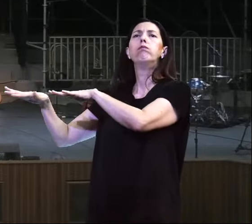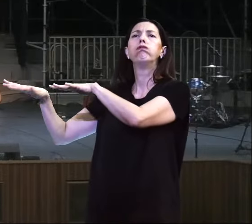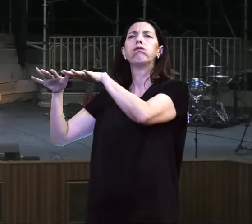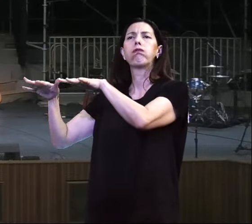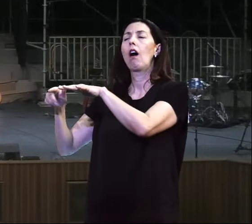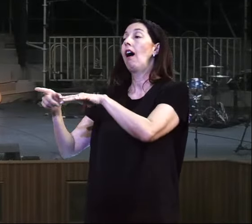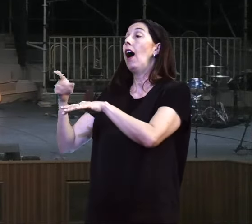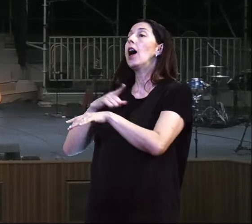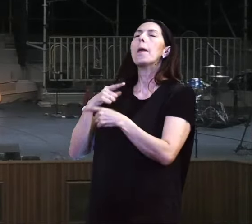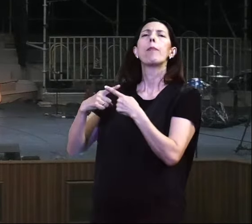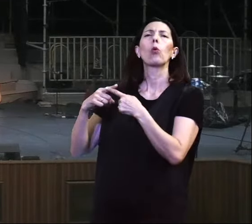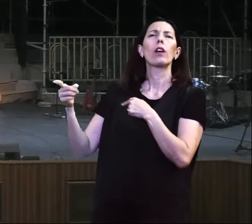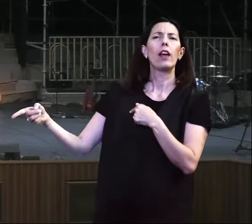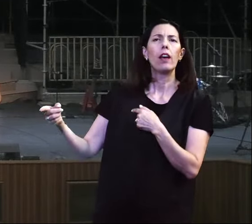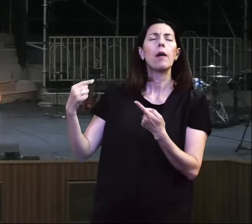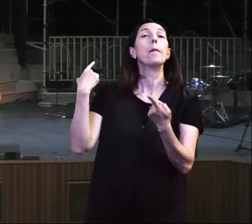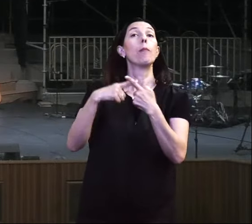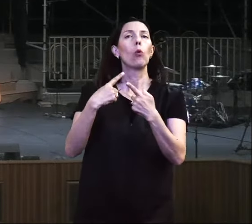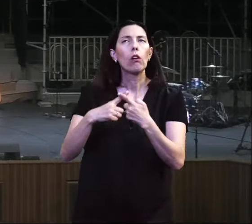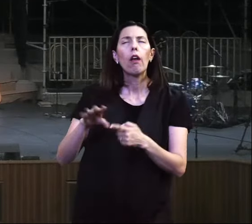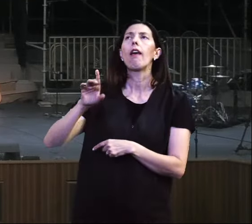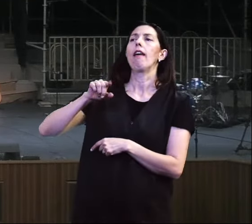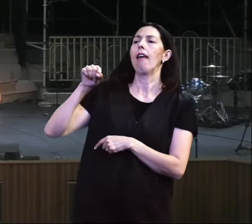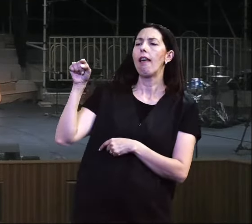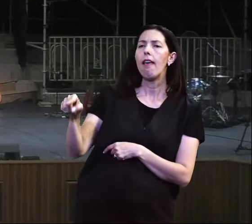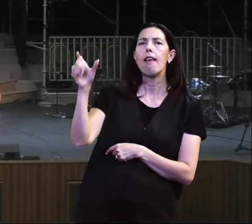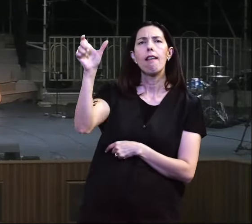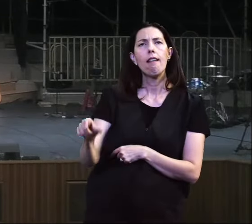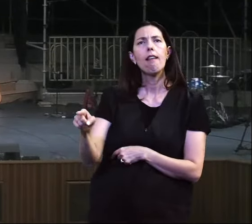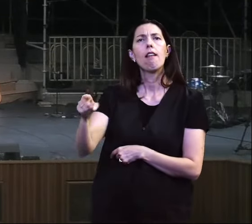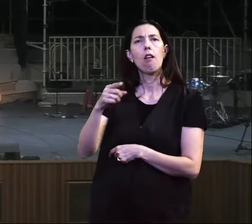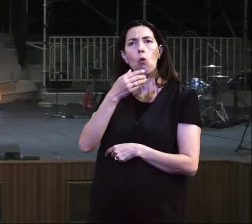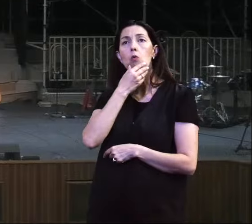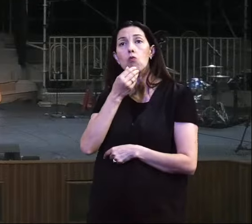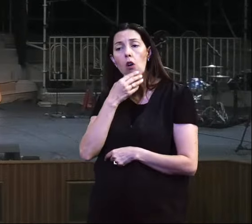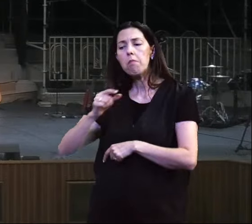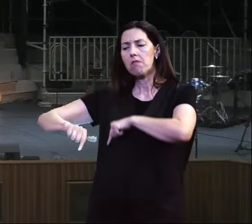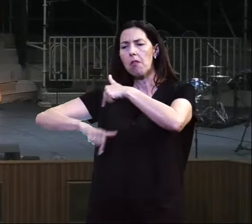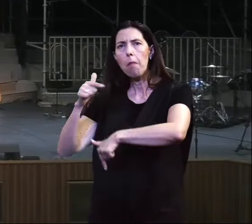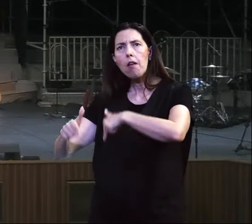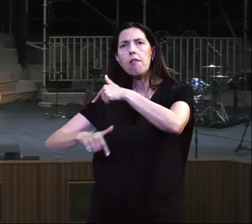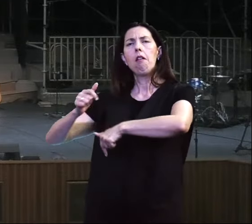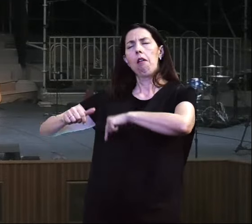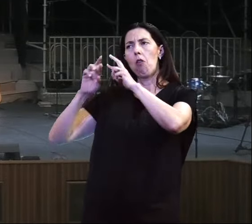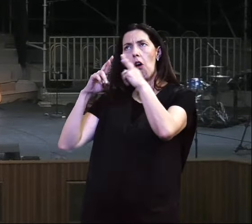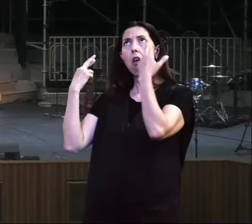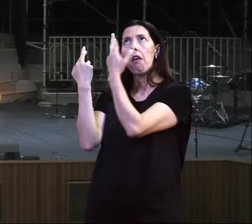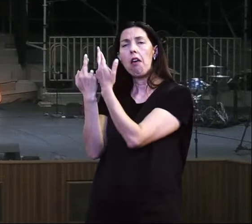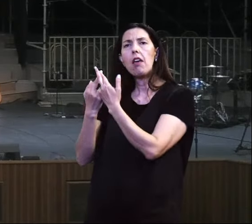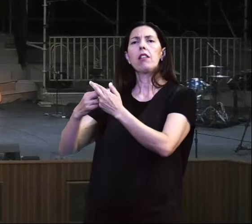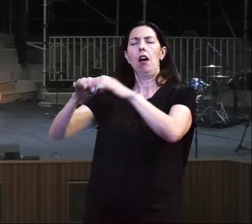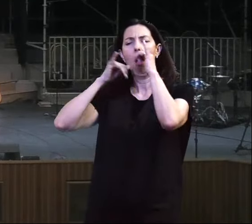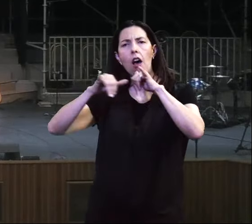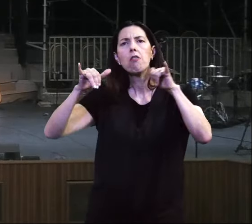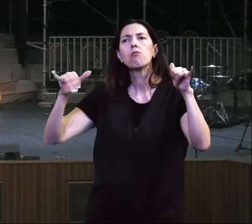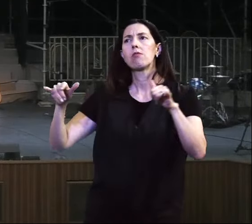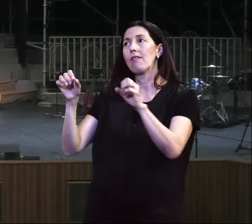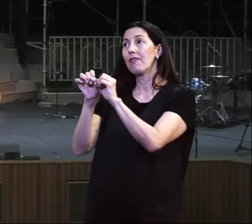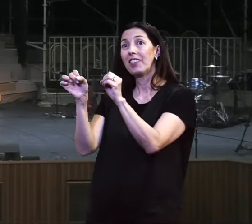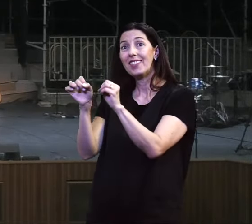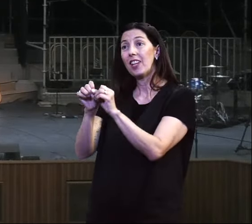Ei, trabalhe, pegue o machado. Se torne uma testemunha. Anuncie, pregue a palavra. Quando a gente